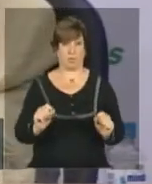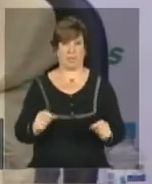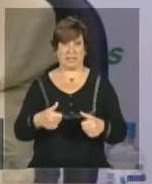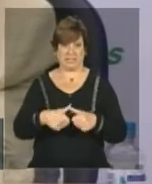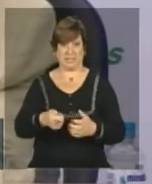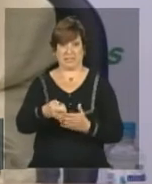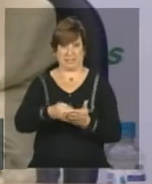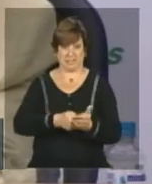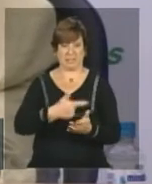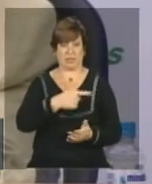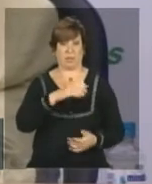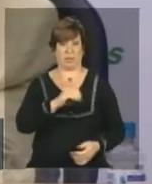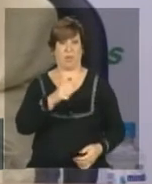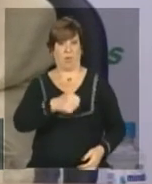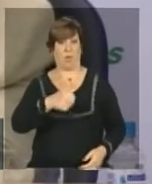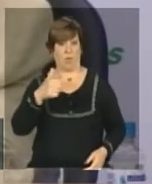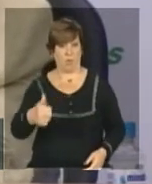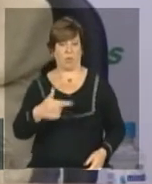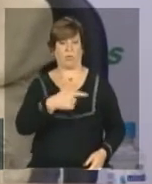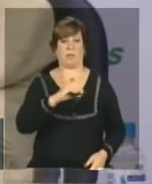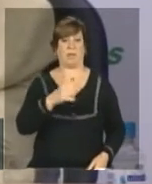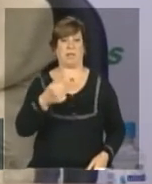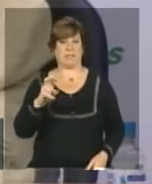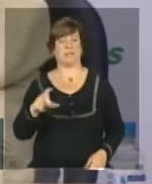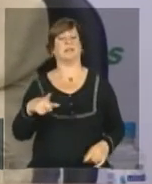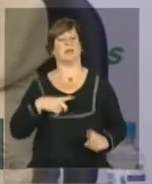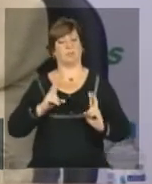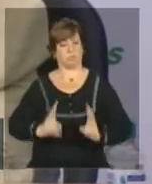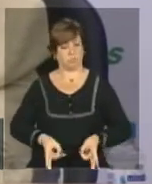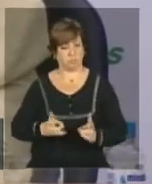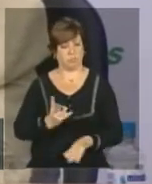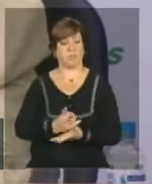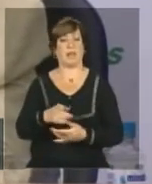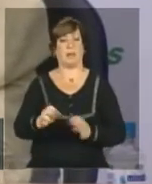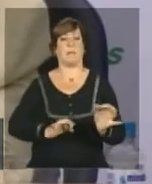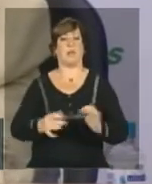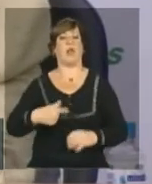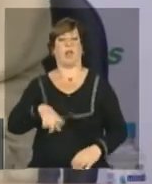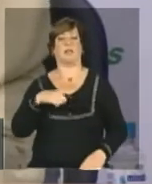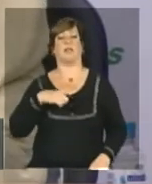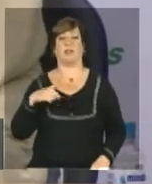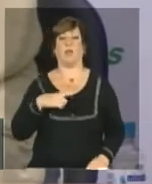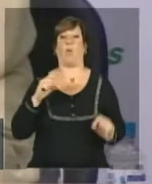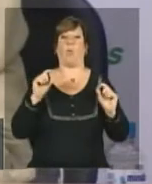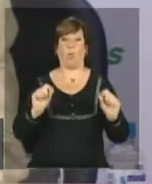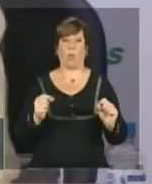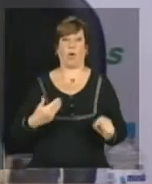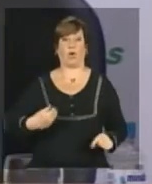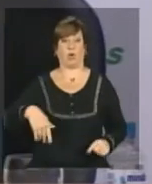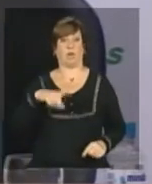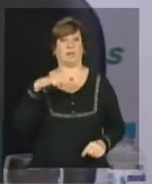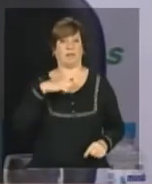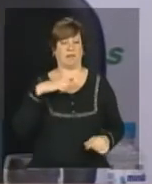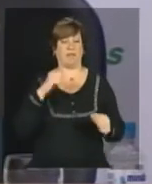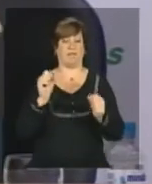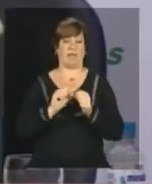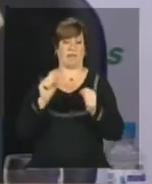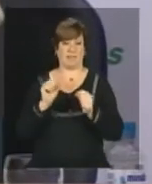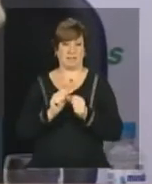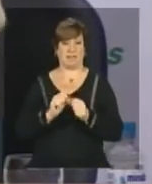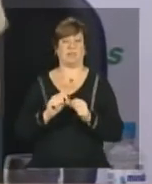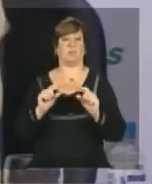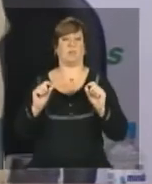está escrito em 2011, 2015, está mantido, porque esse é o plano que nós temos. O que nós estamos fazendo, e